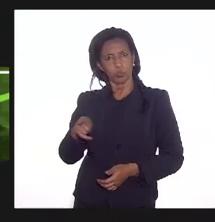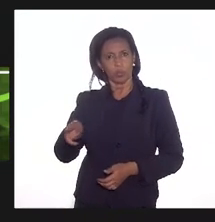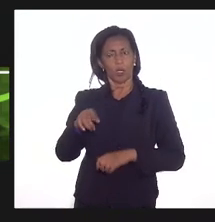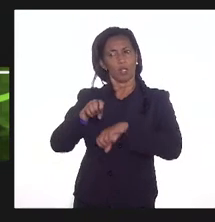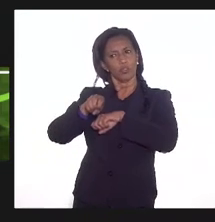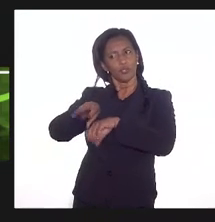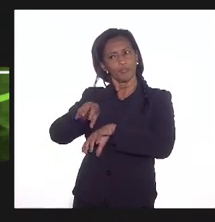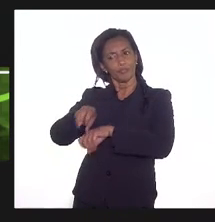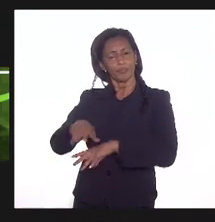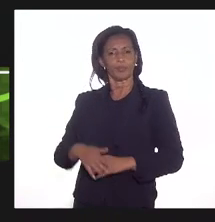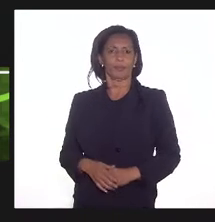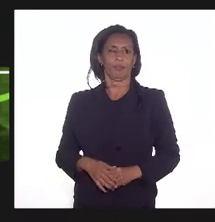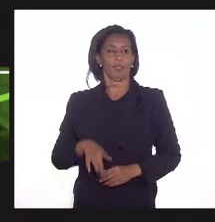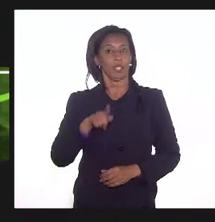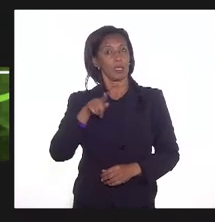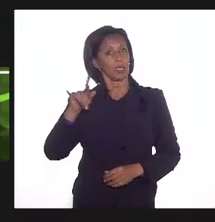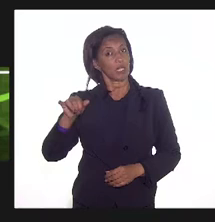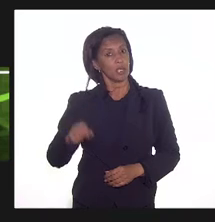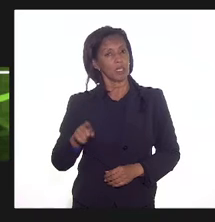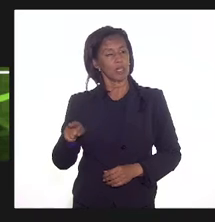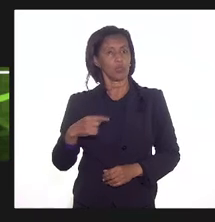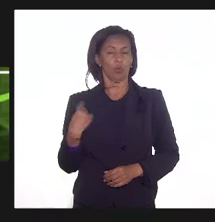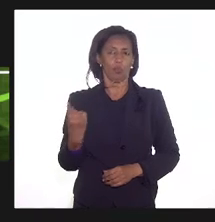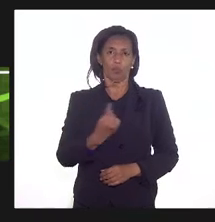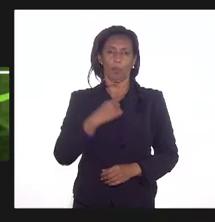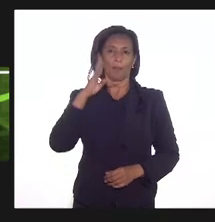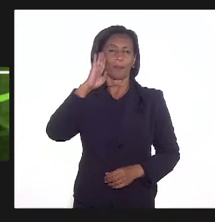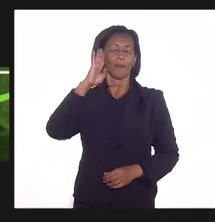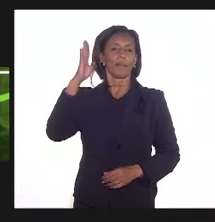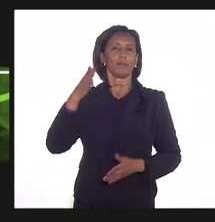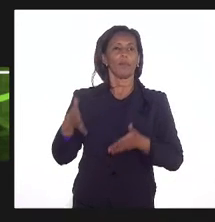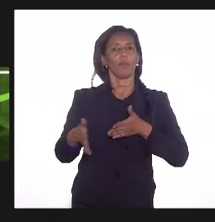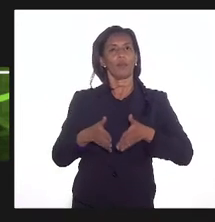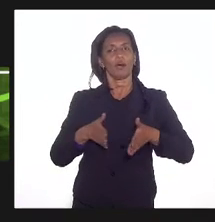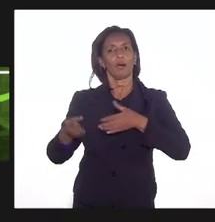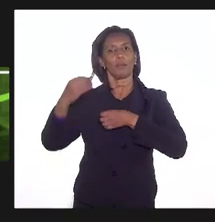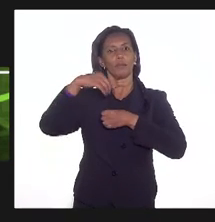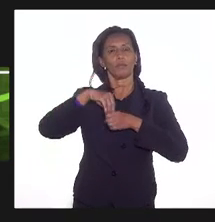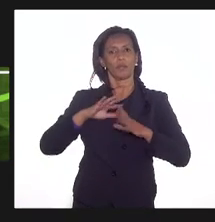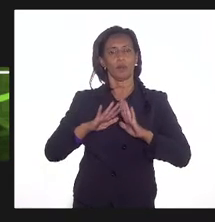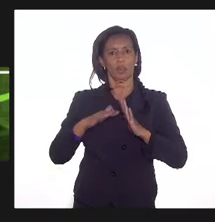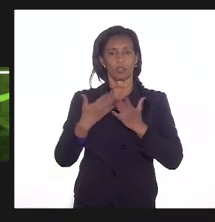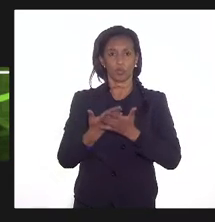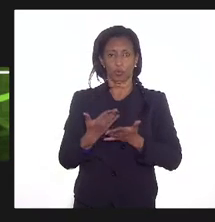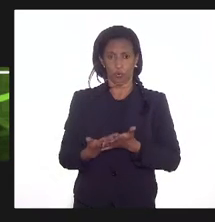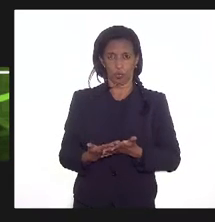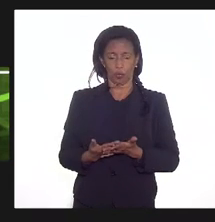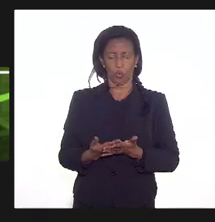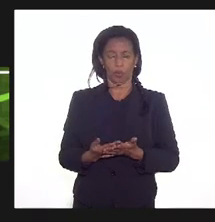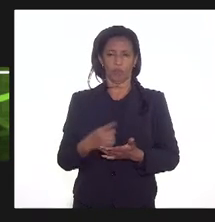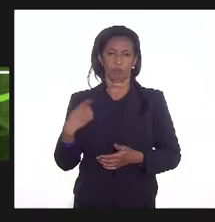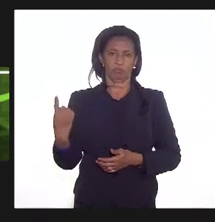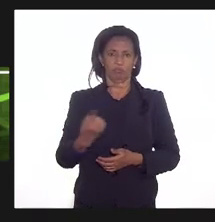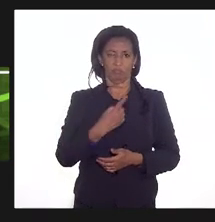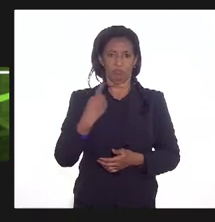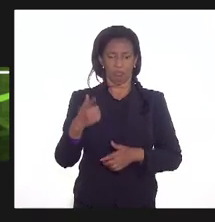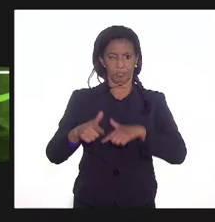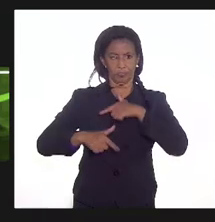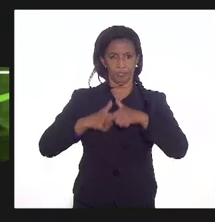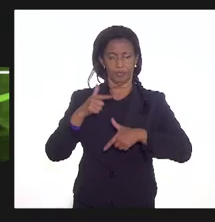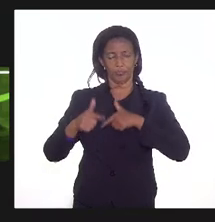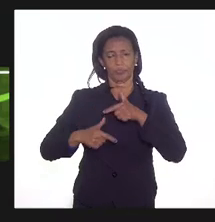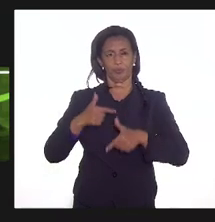educa e eu acho que isso esse é o nosso principal caminho aqui dentro da escola nós funcionamos é